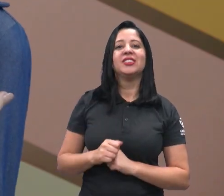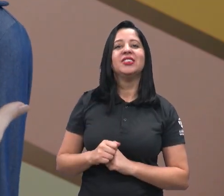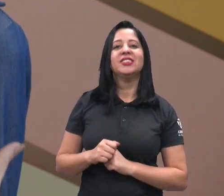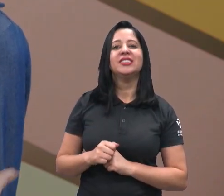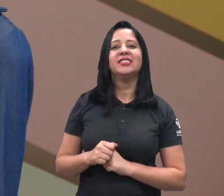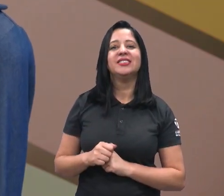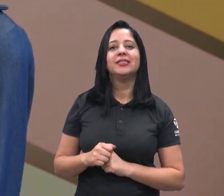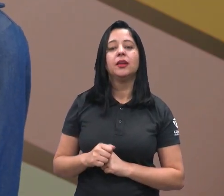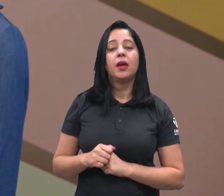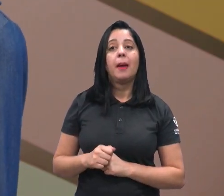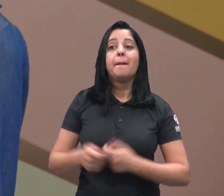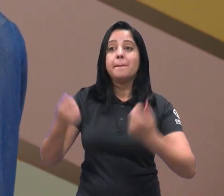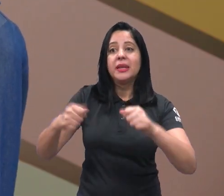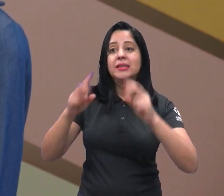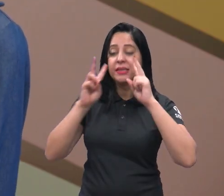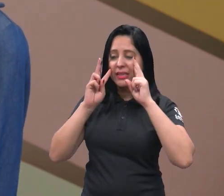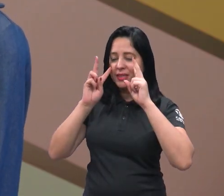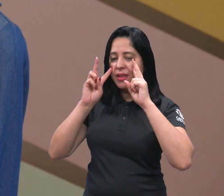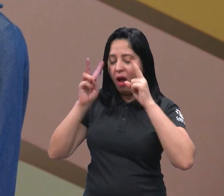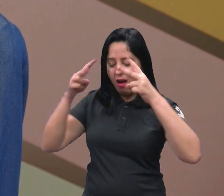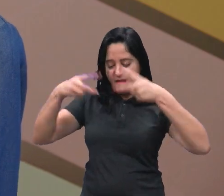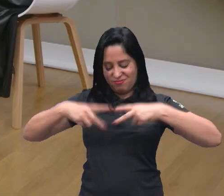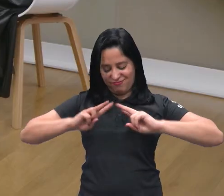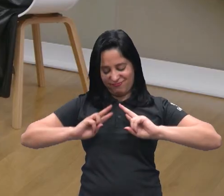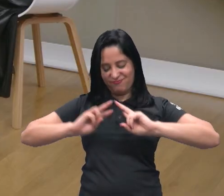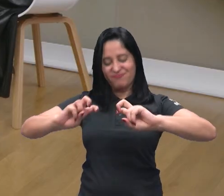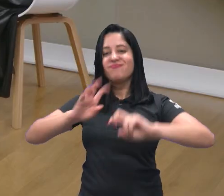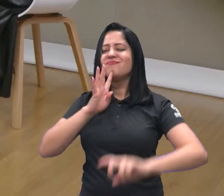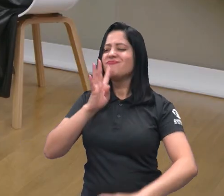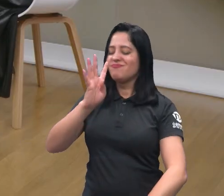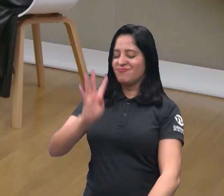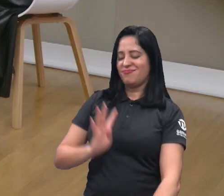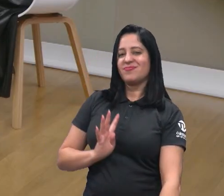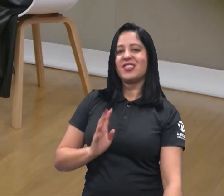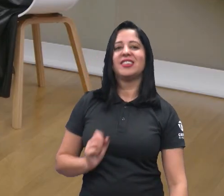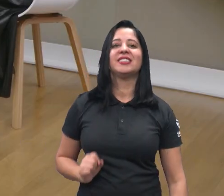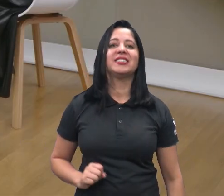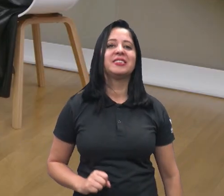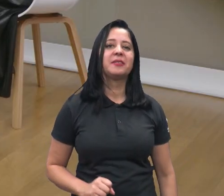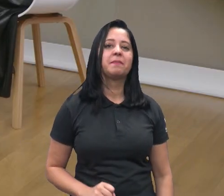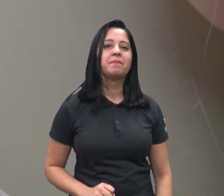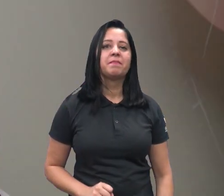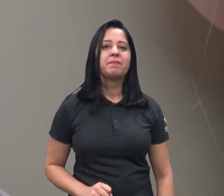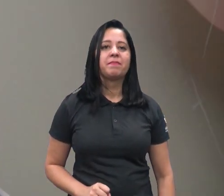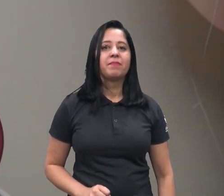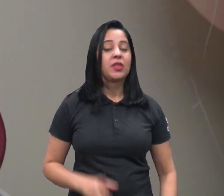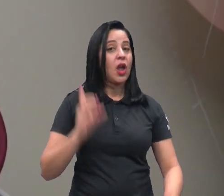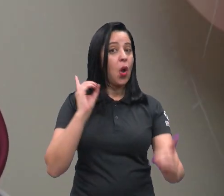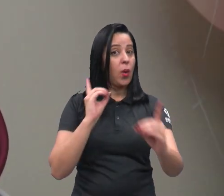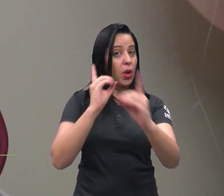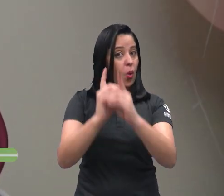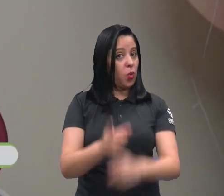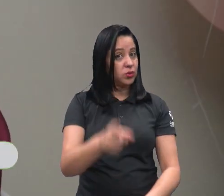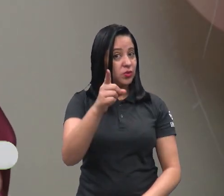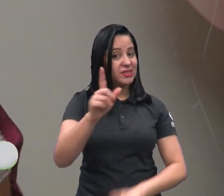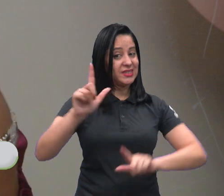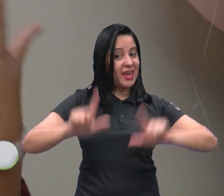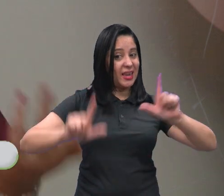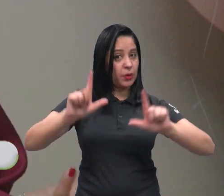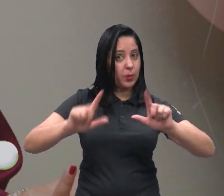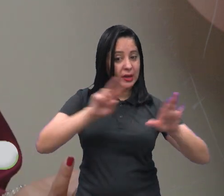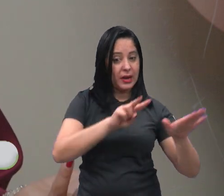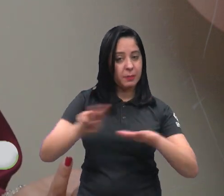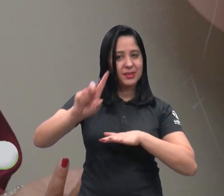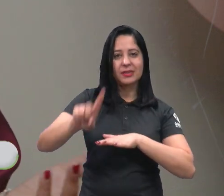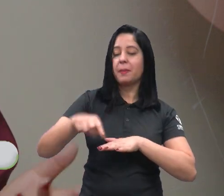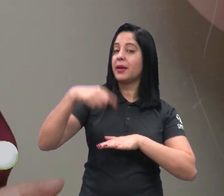se autoconhecer, se autoestimar, é muito importante. Muito bom, obrigada. E eu encontro você no próximo programa. Enquanto esse